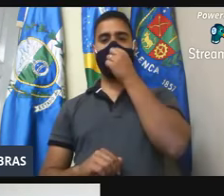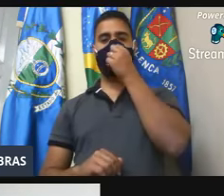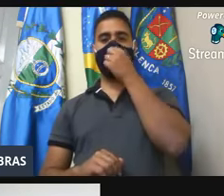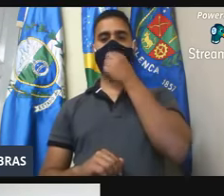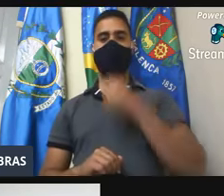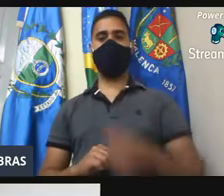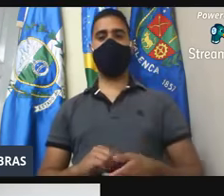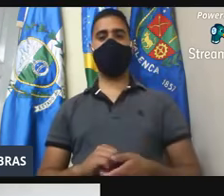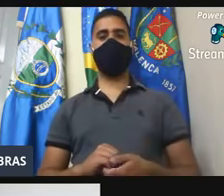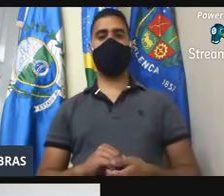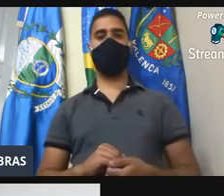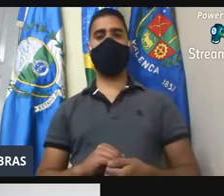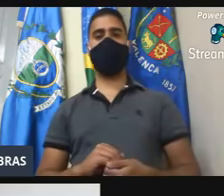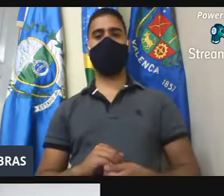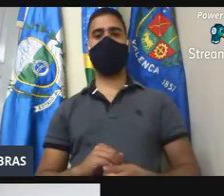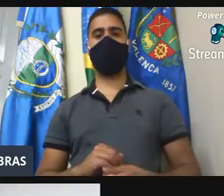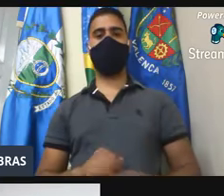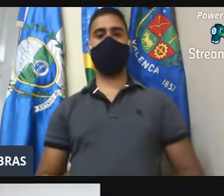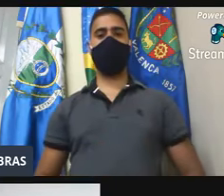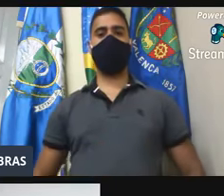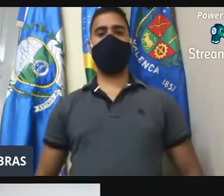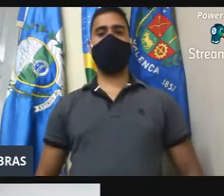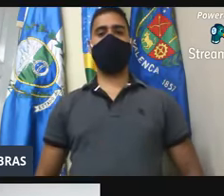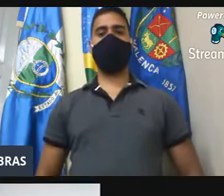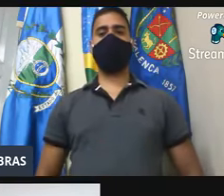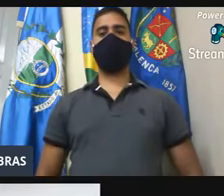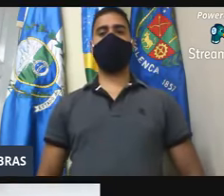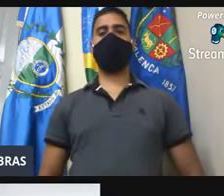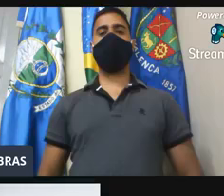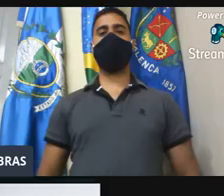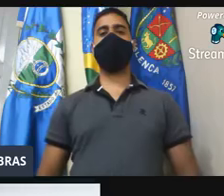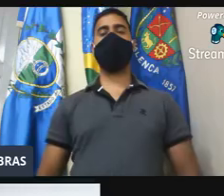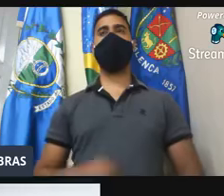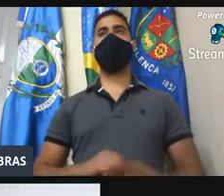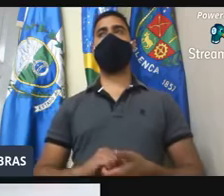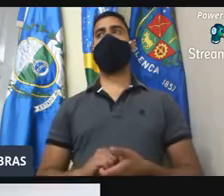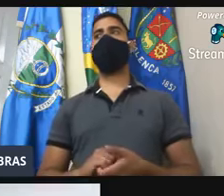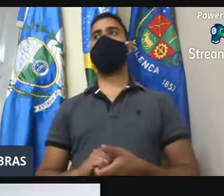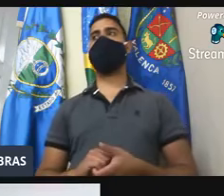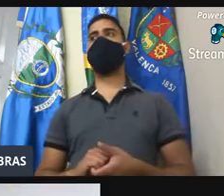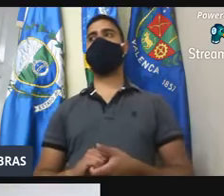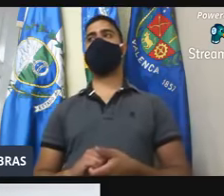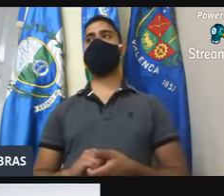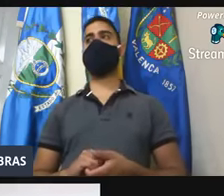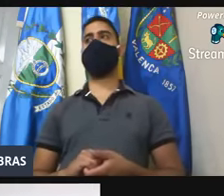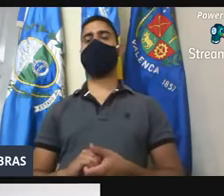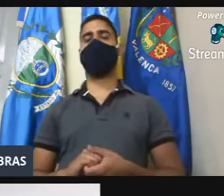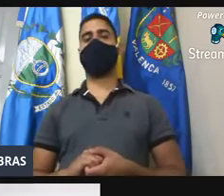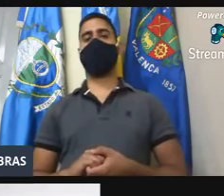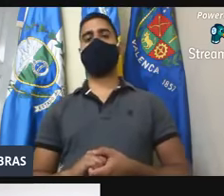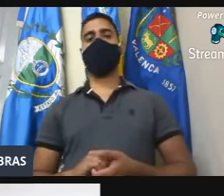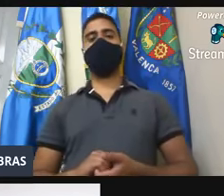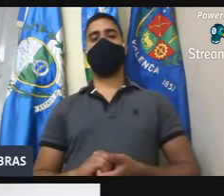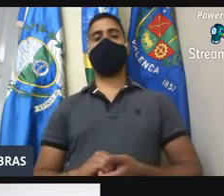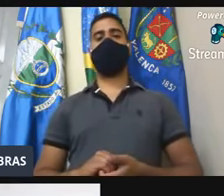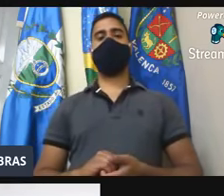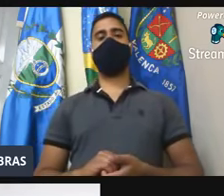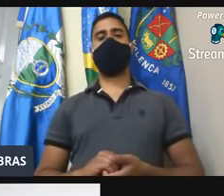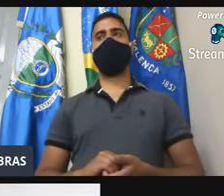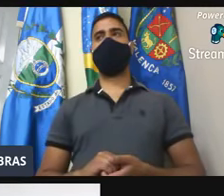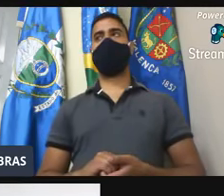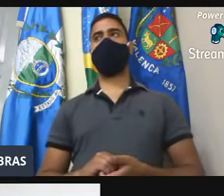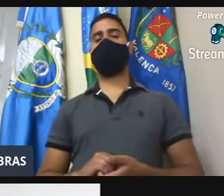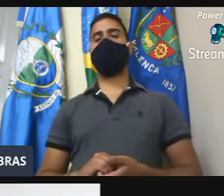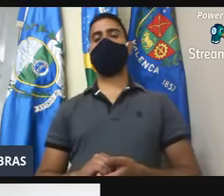Paulo Celso Alves Pena. Pedro Paulo Magalhães Graça. Professor Rafael de Oliveira Tavares. Aprovo.